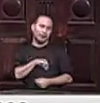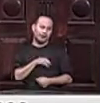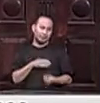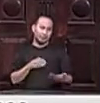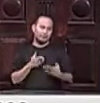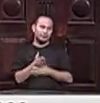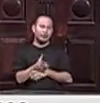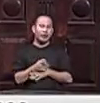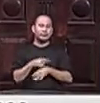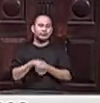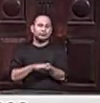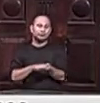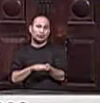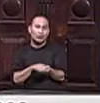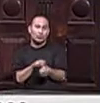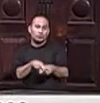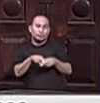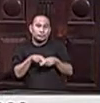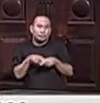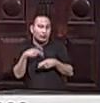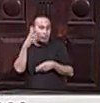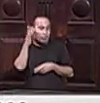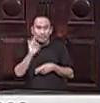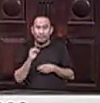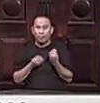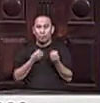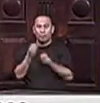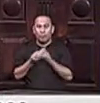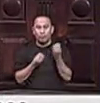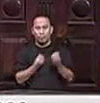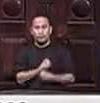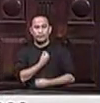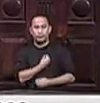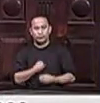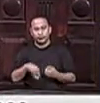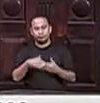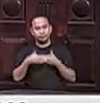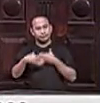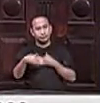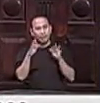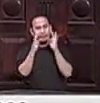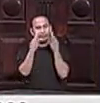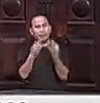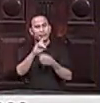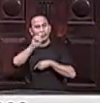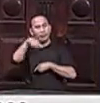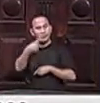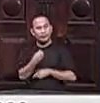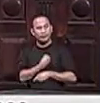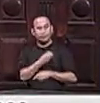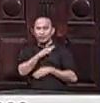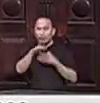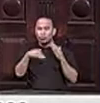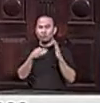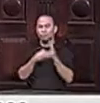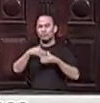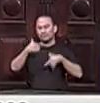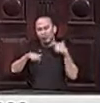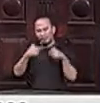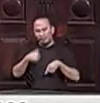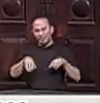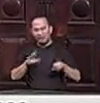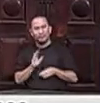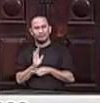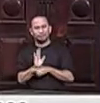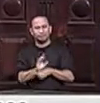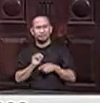entrar em desespero por não saber como dar o provento às suas famílias depois de uma vida toda de serviços prestados